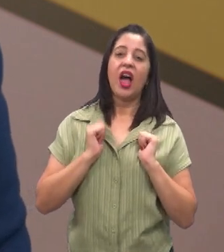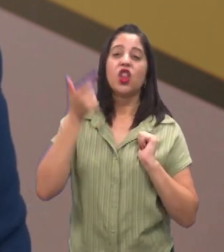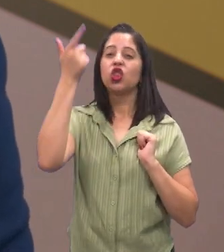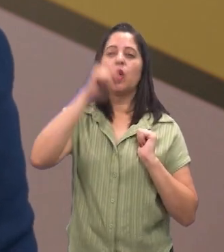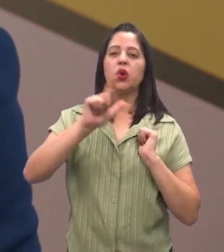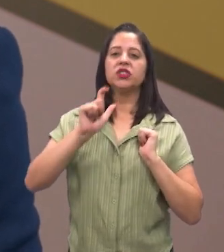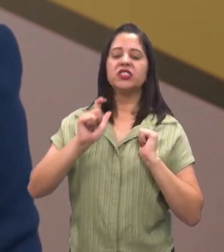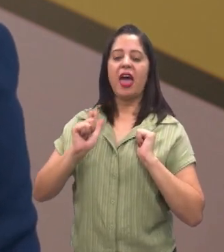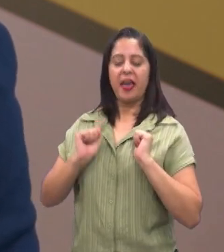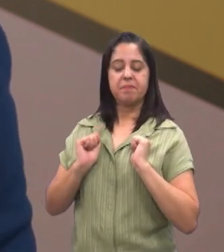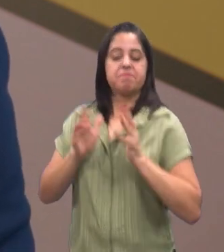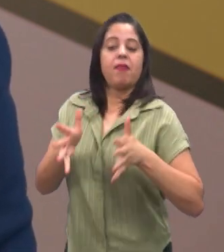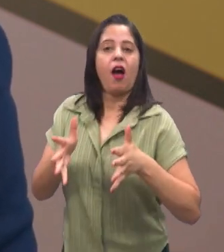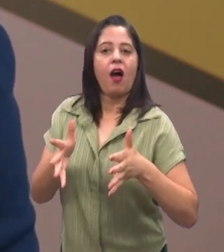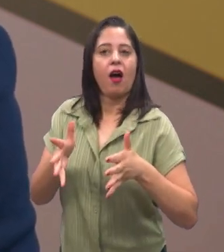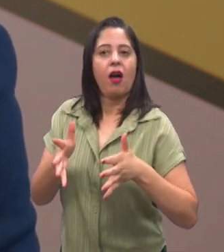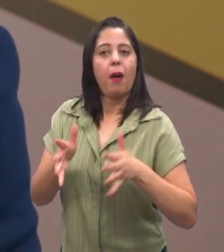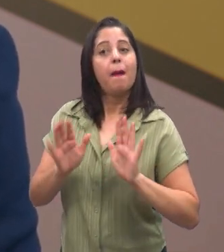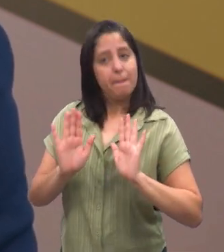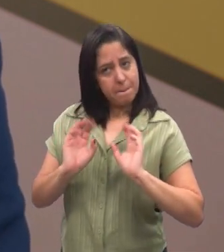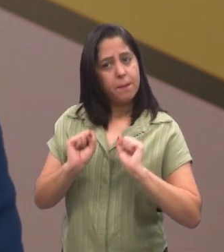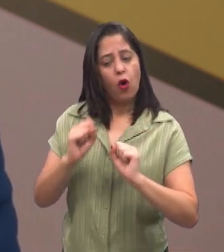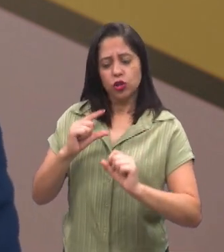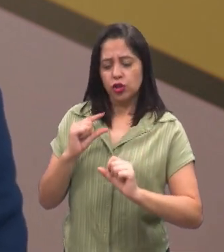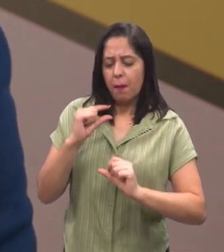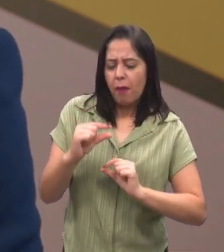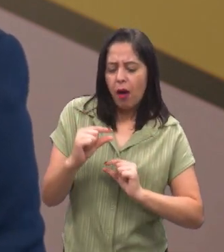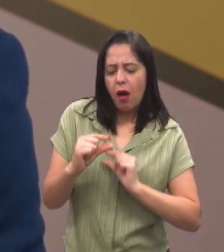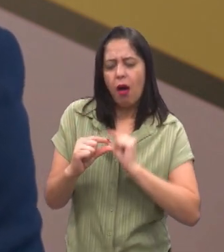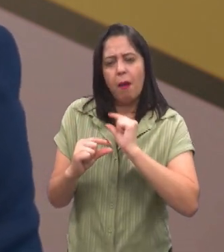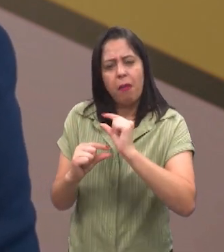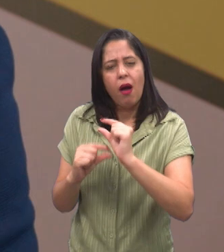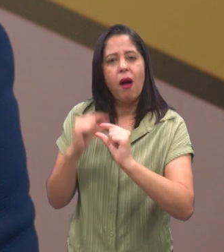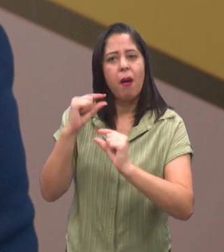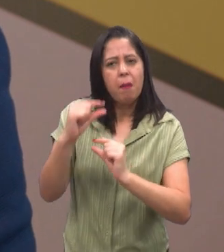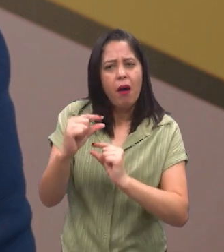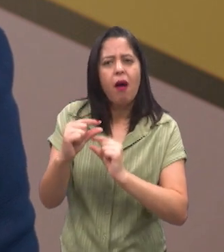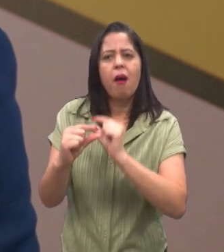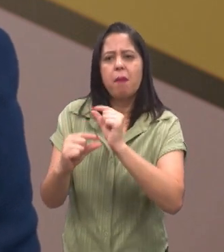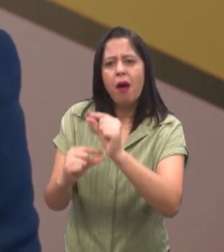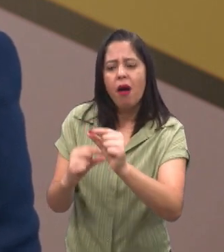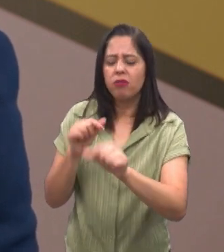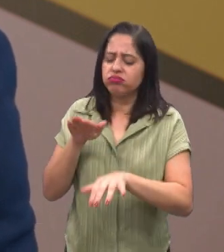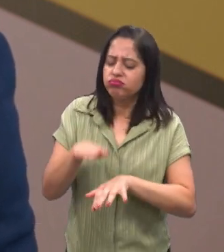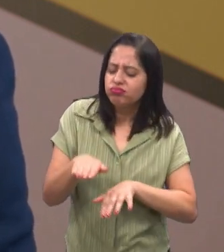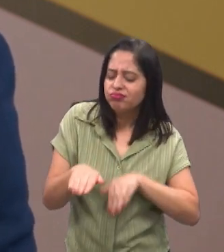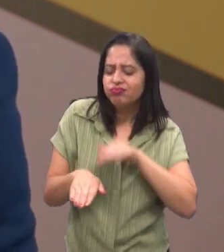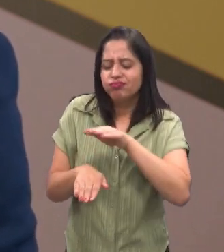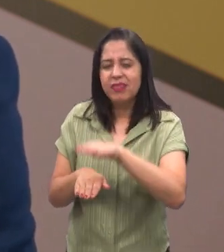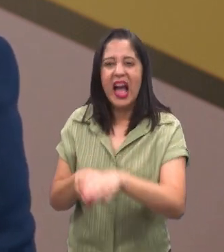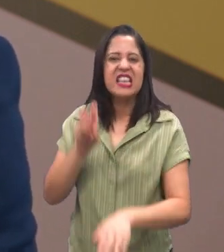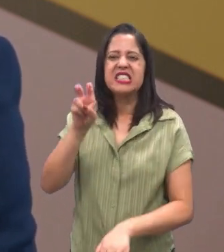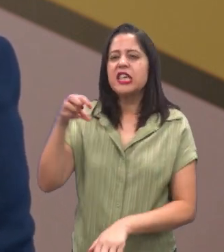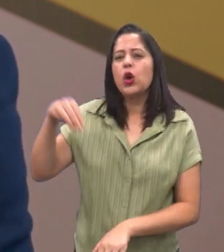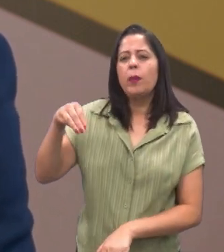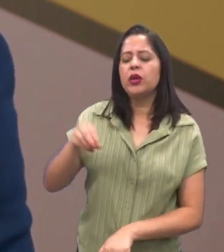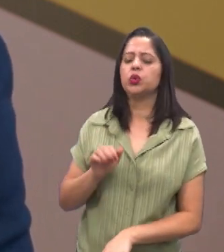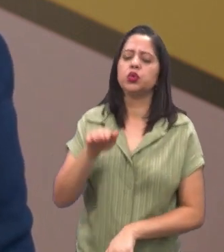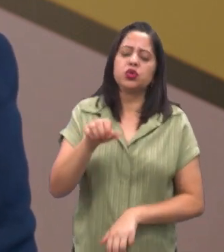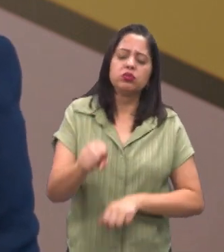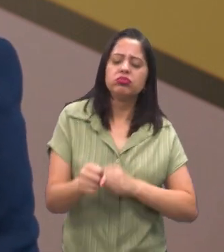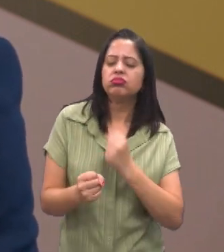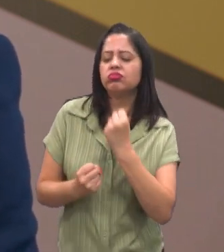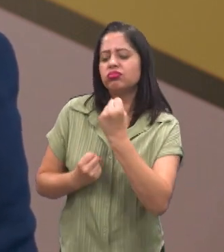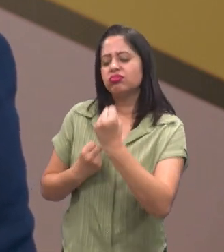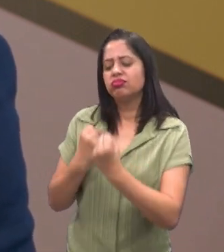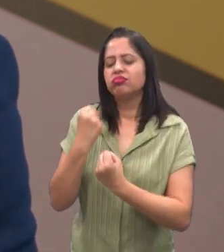para quebrar isso. Então é começar de pouquinho em pouquinho, como a Marcela falou, começar com um passo atrás do outro, começa com 5 minutos por dia